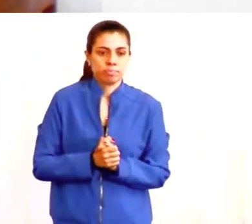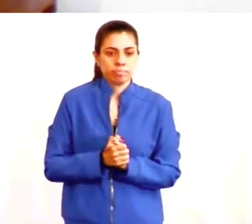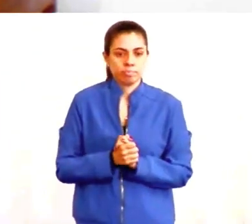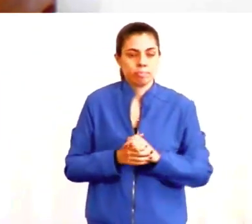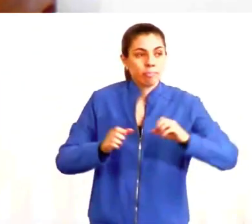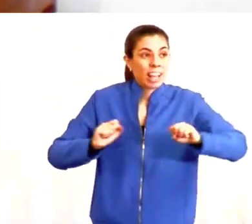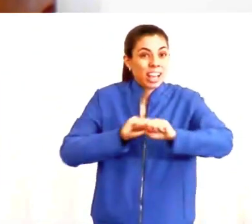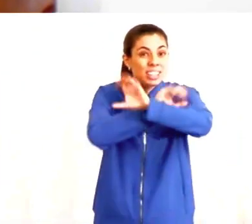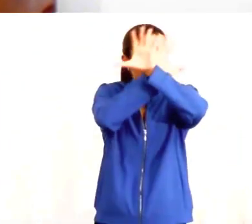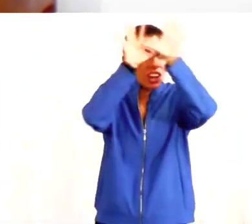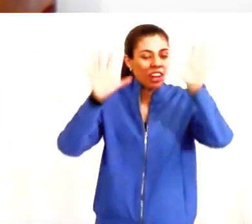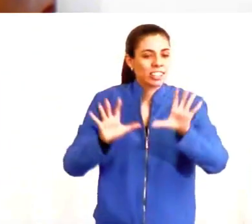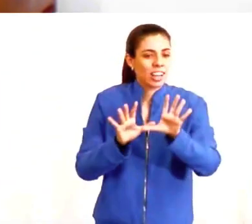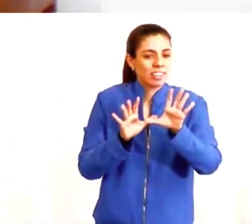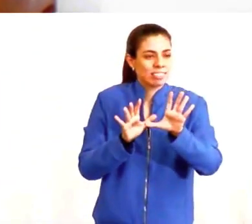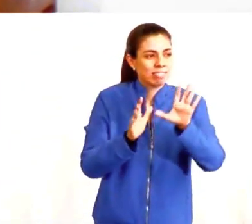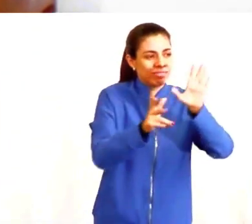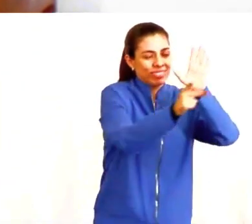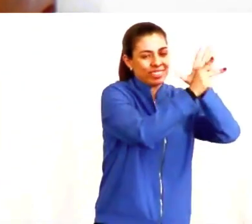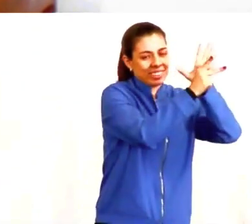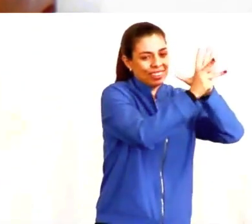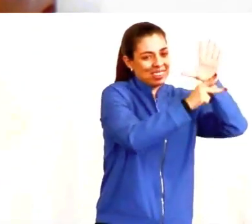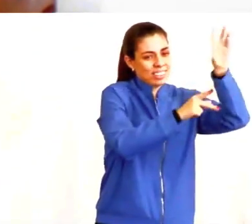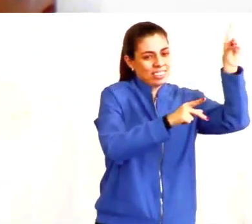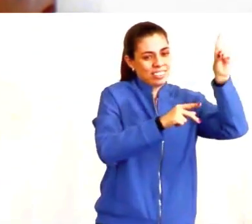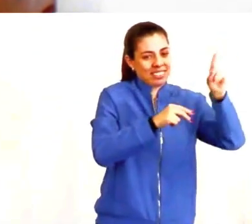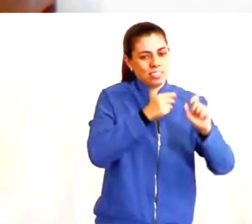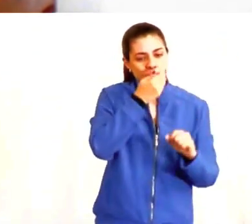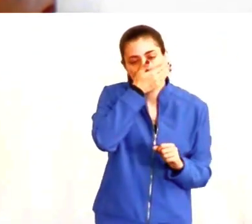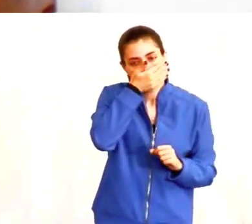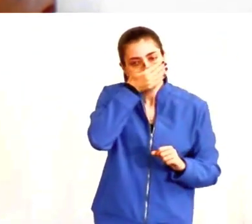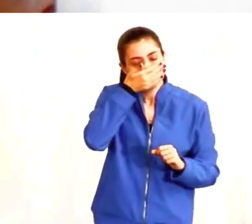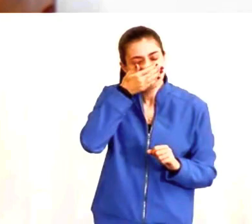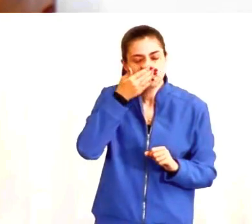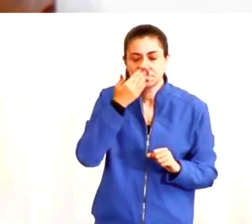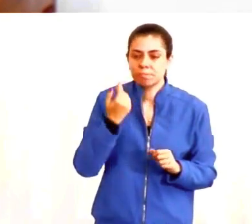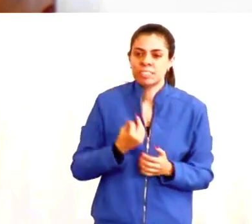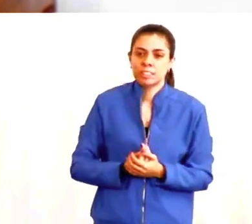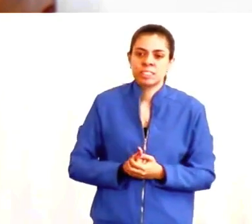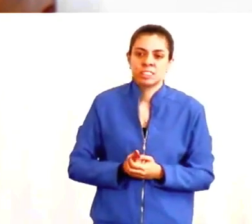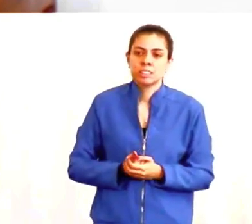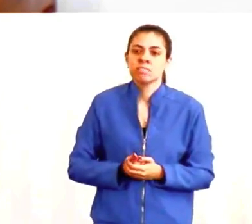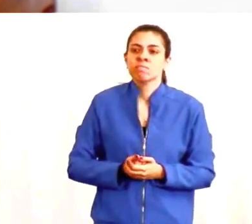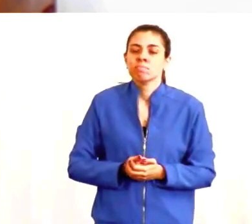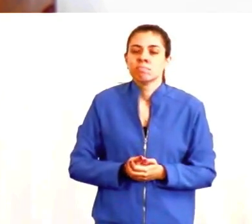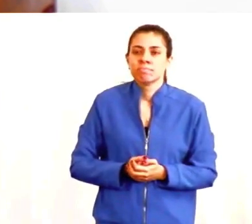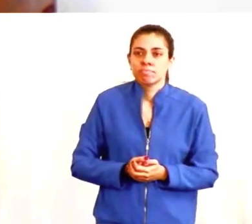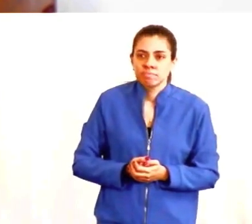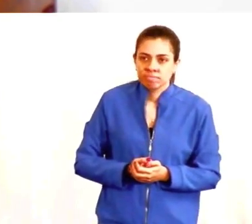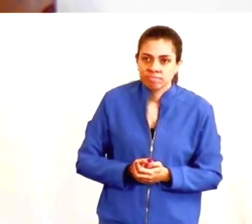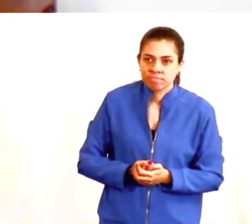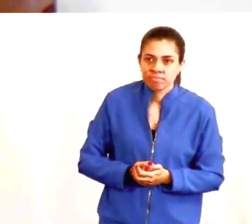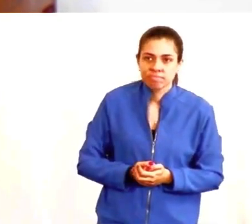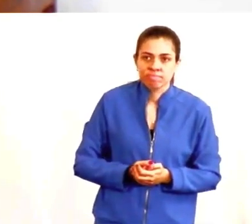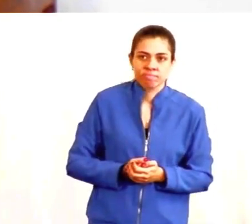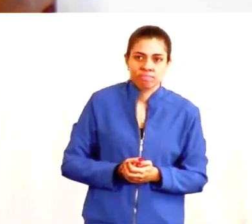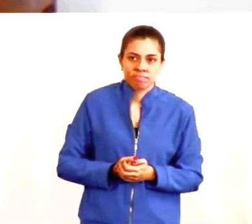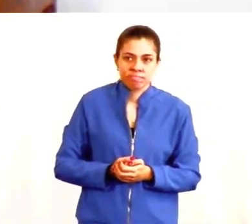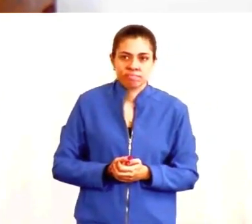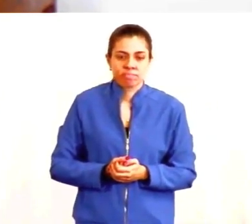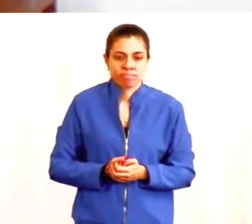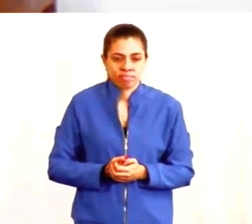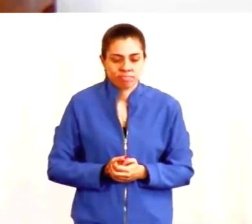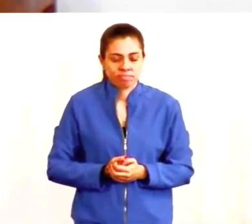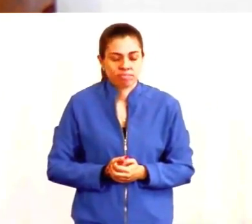que Ele não dá, que os povos pagãos não dão, que 7 bilhões de pessoas se levantam todos os dias